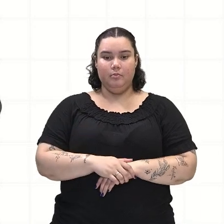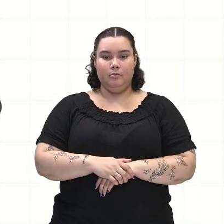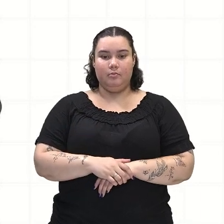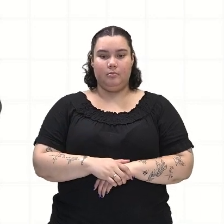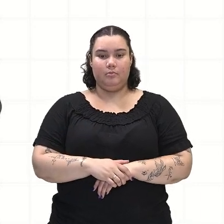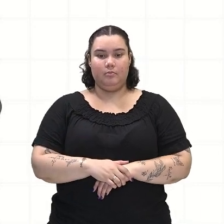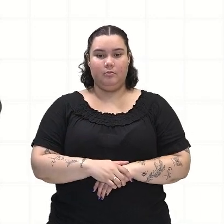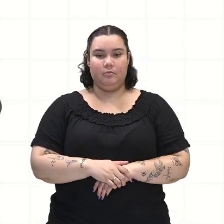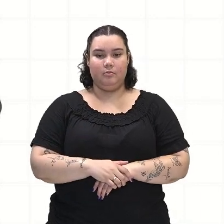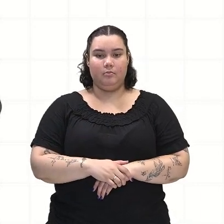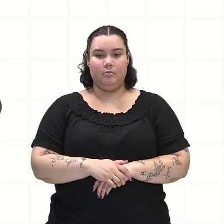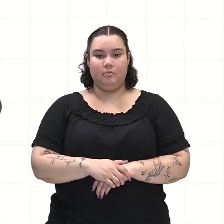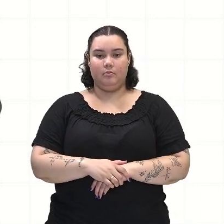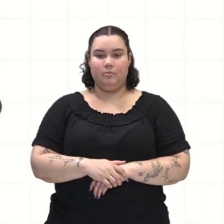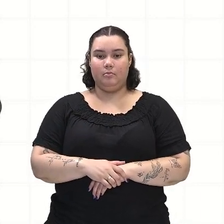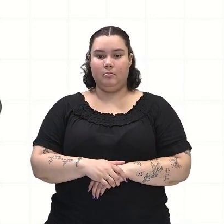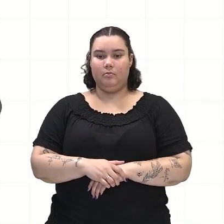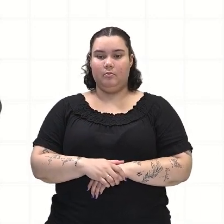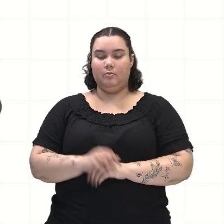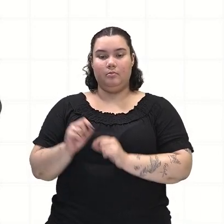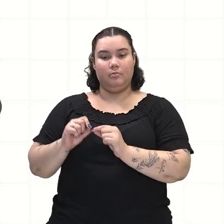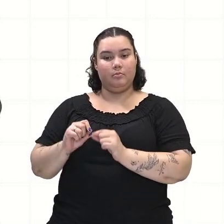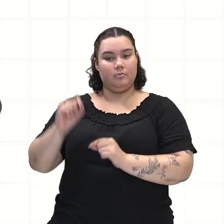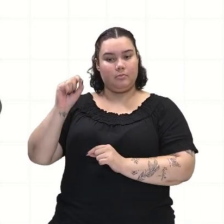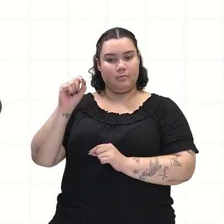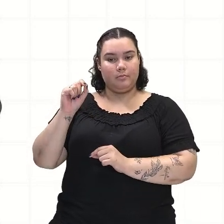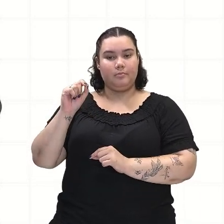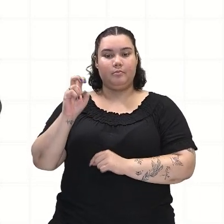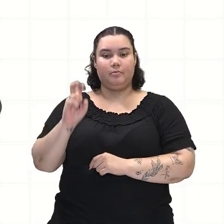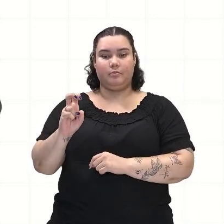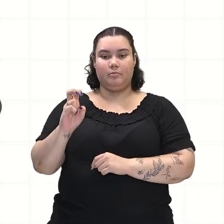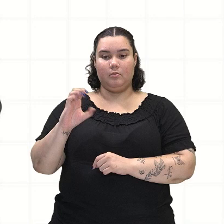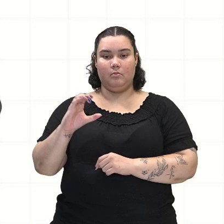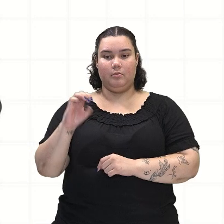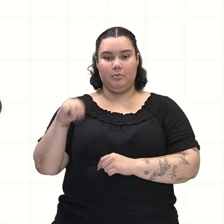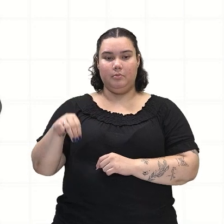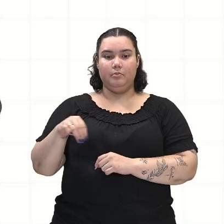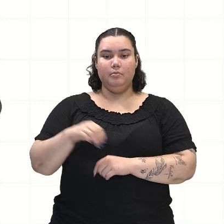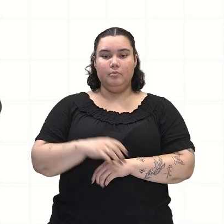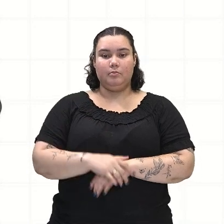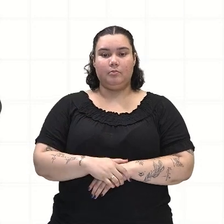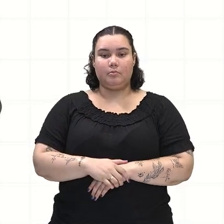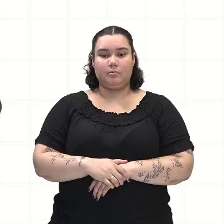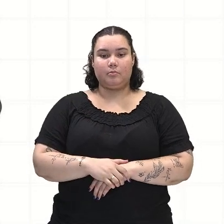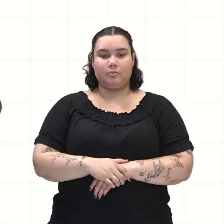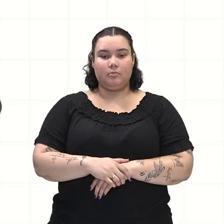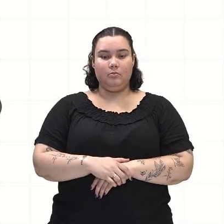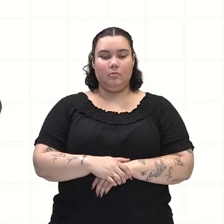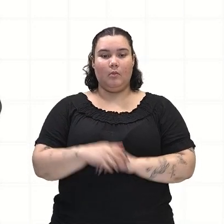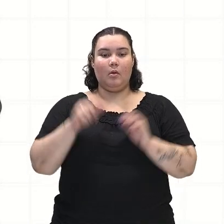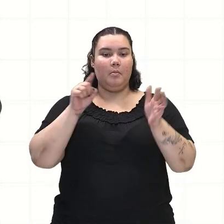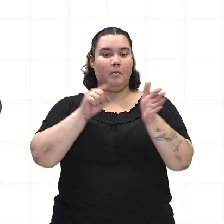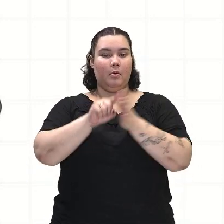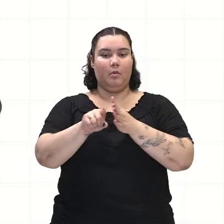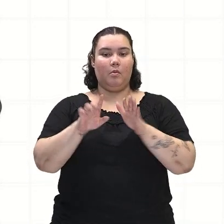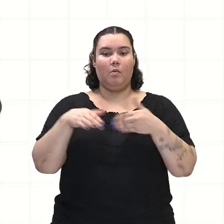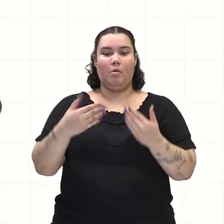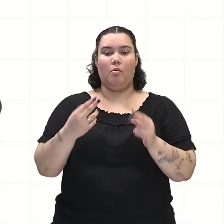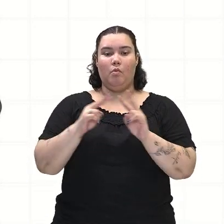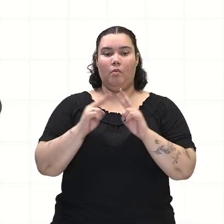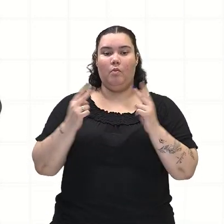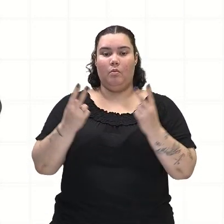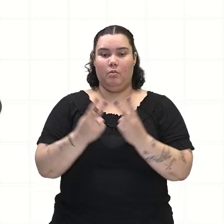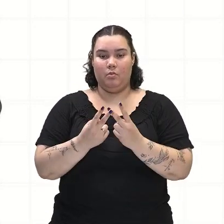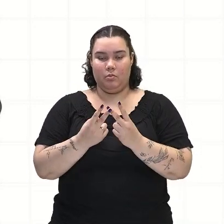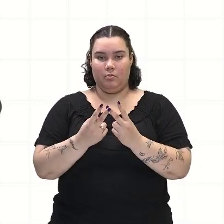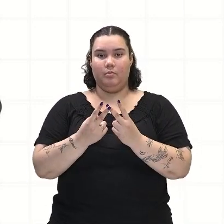15 centímetros. E de altura 5 centímetros, né? E aí ele pergunta qual é o